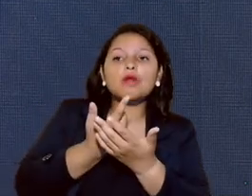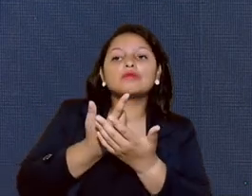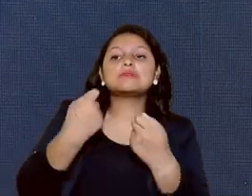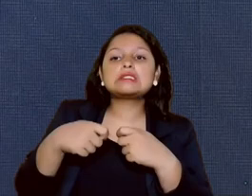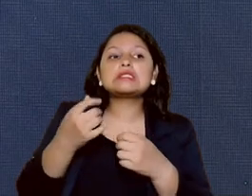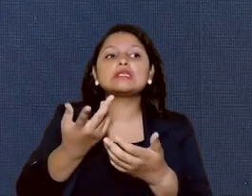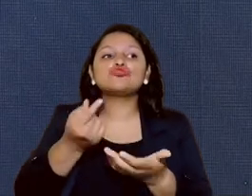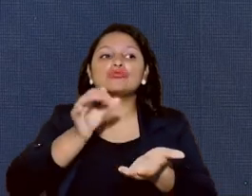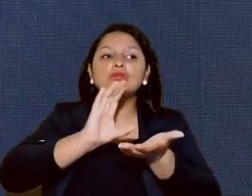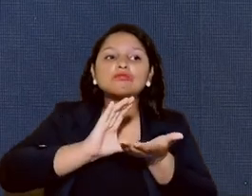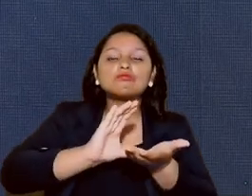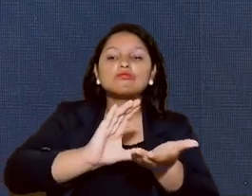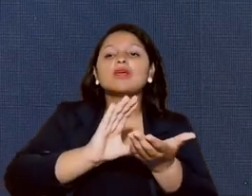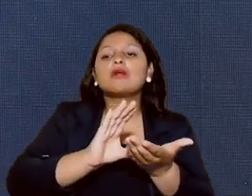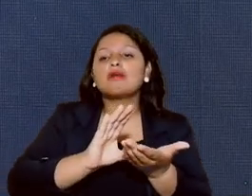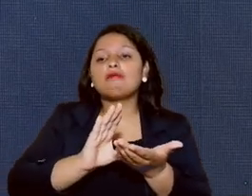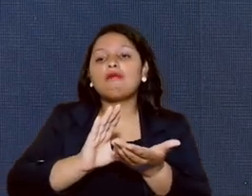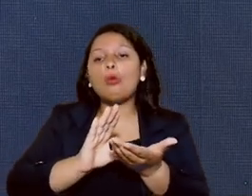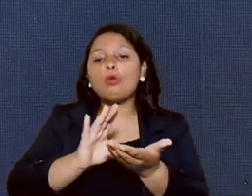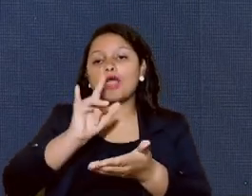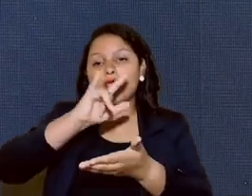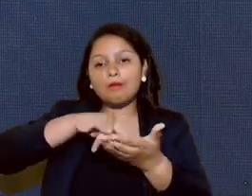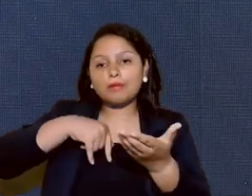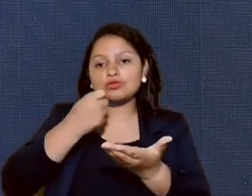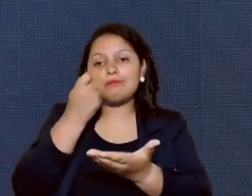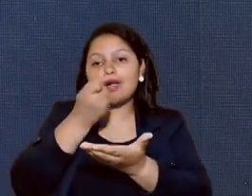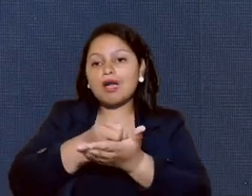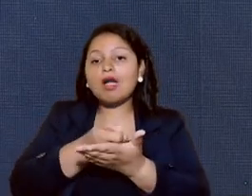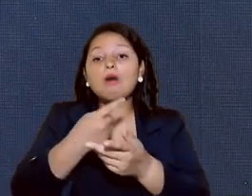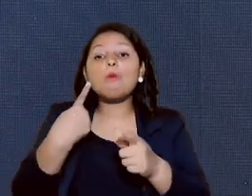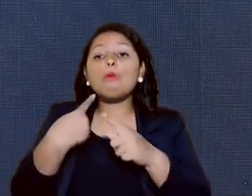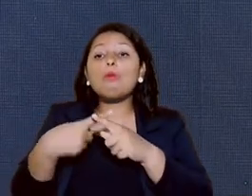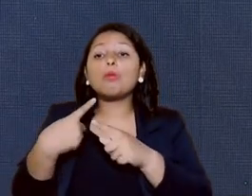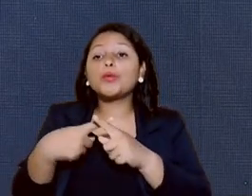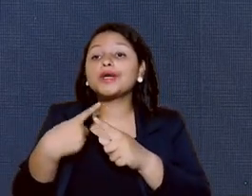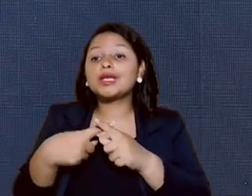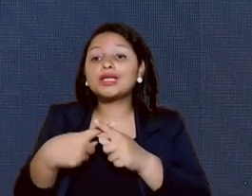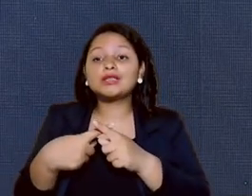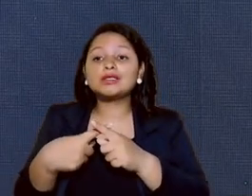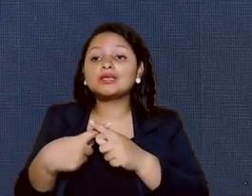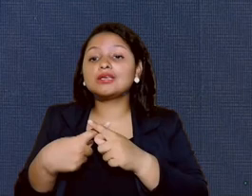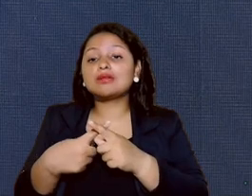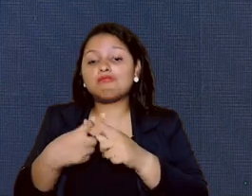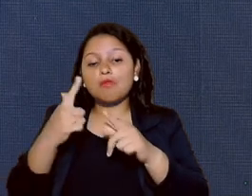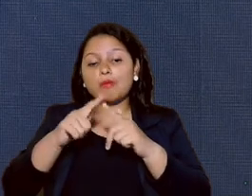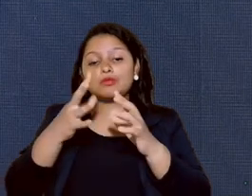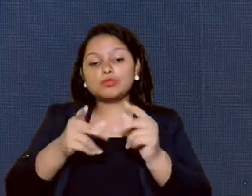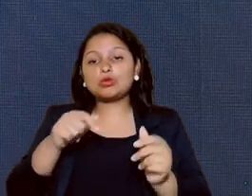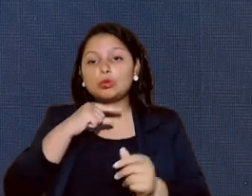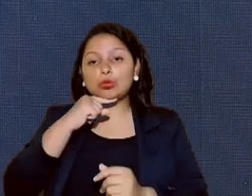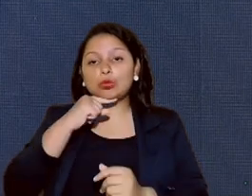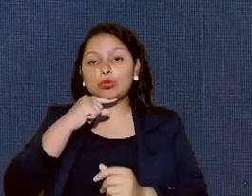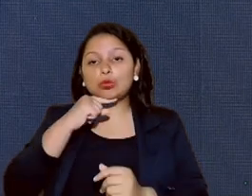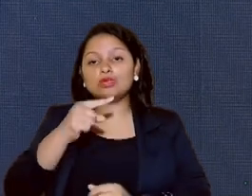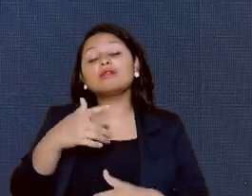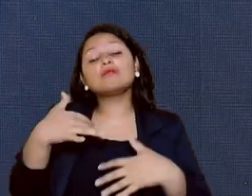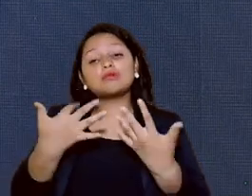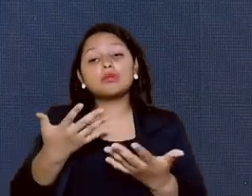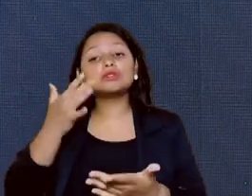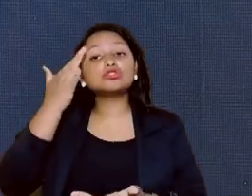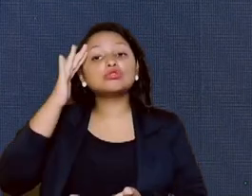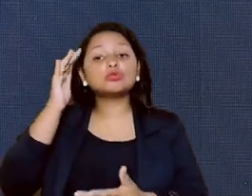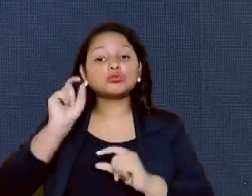emissão de boletos porque não te ofereceu uma solução que que resolva o seu problema então a gente entende que quanto